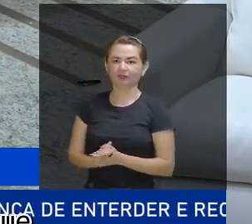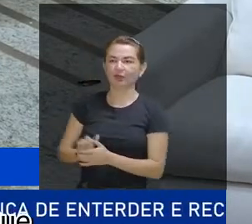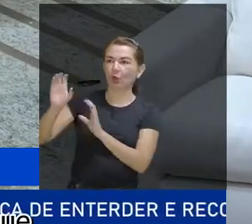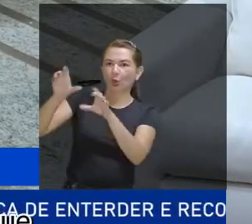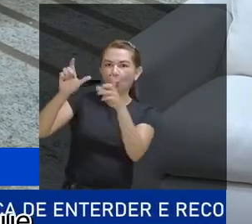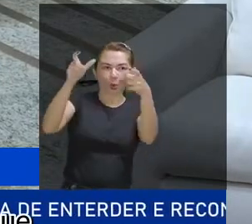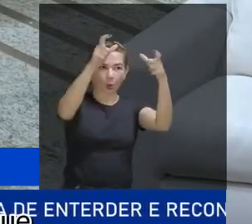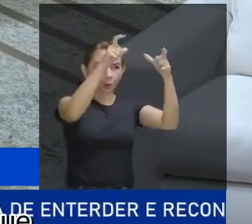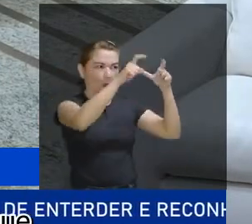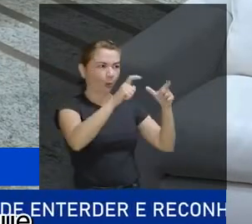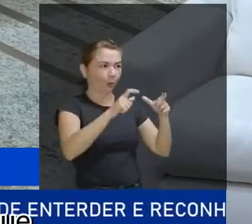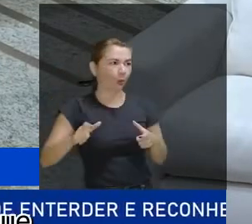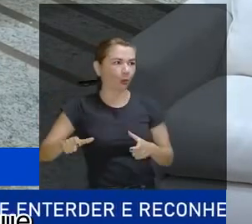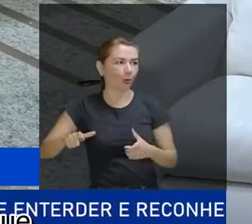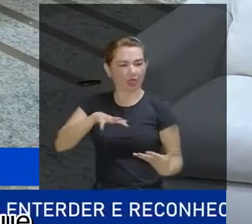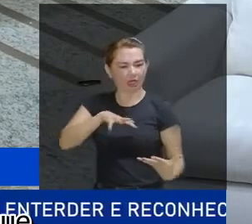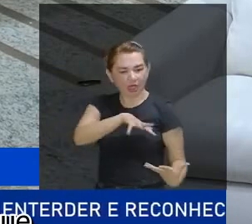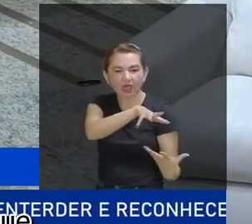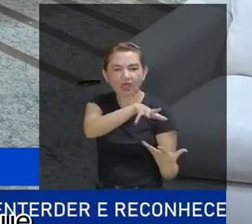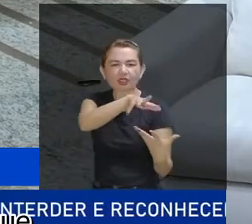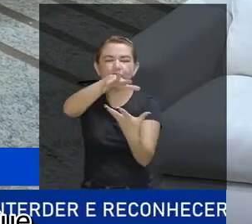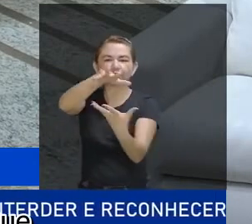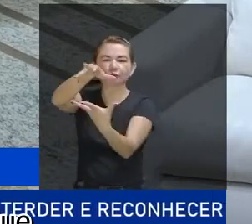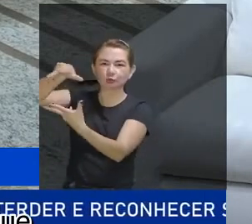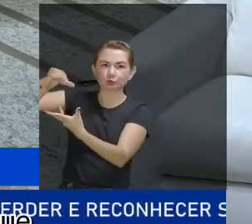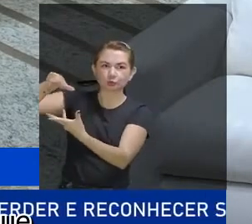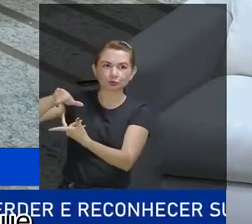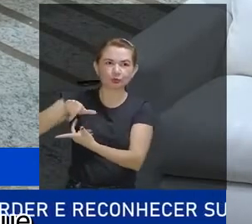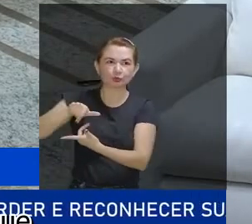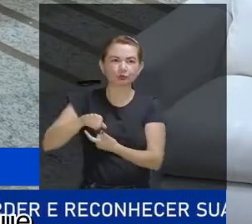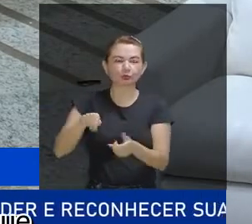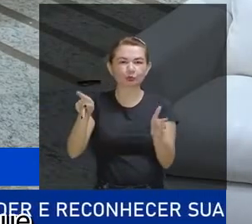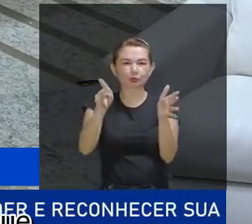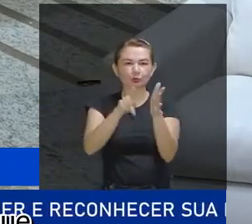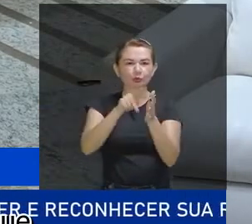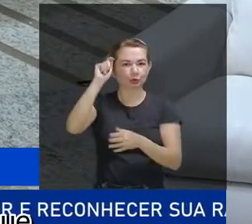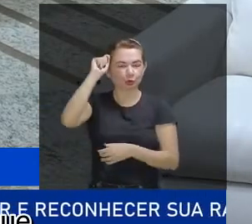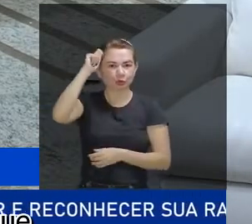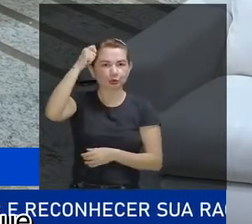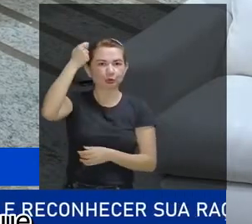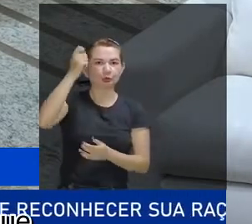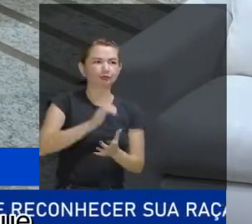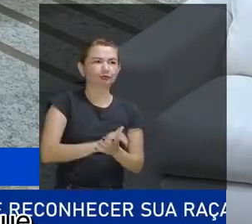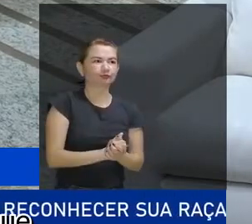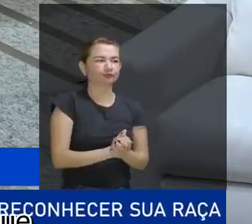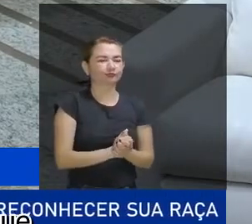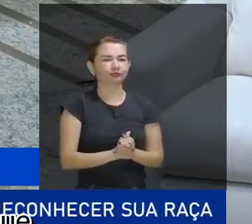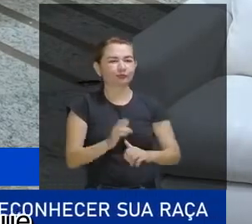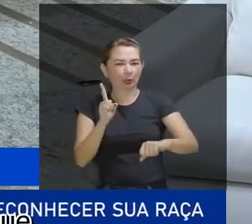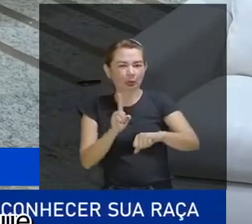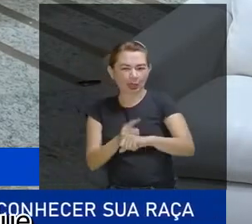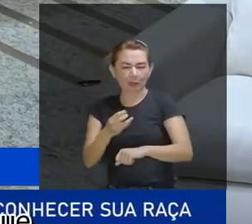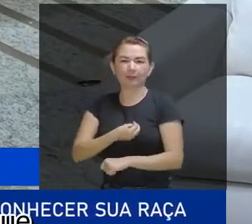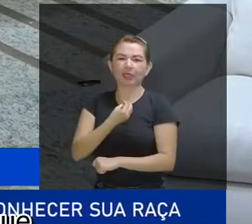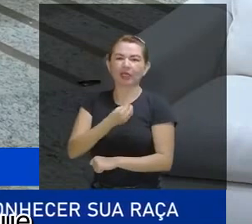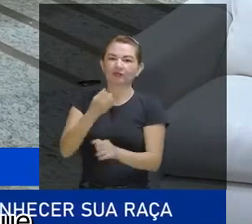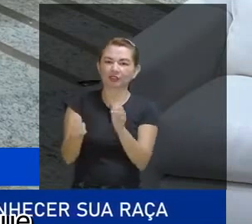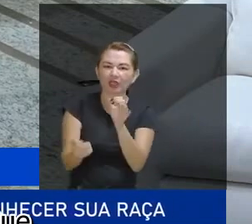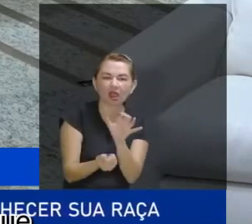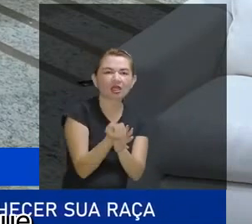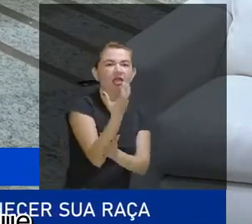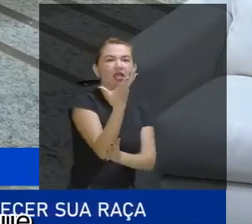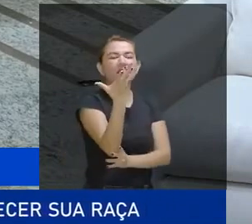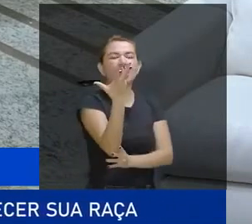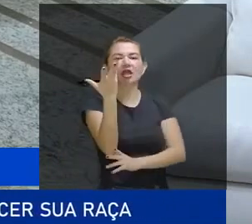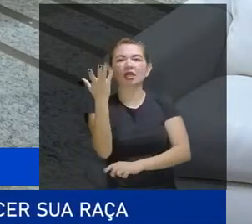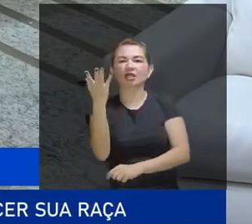marroquinos ou senegalês, cria o tempo e a vida, criou o